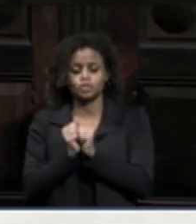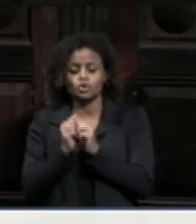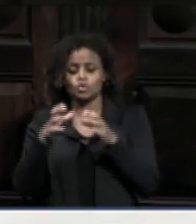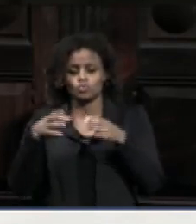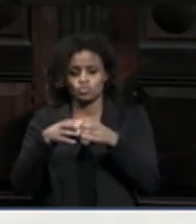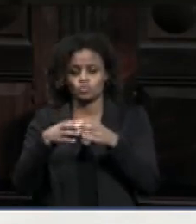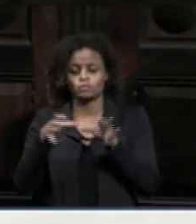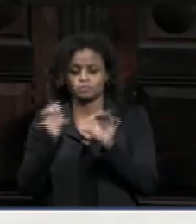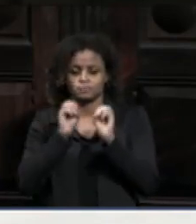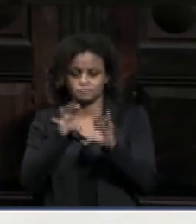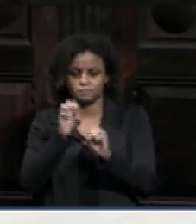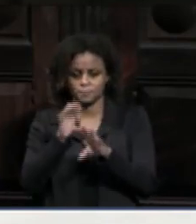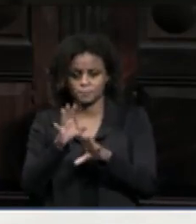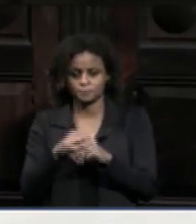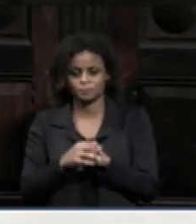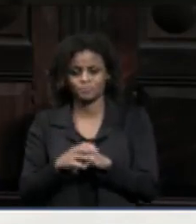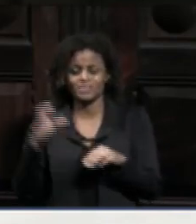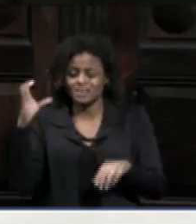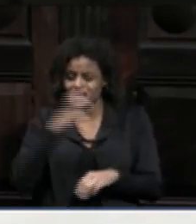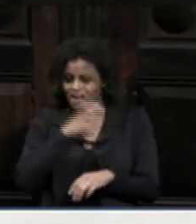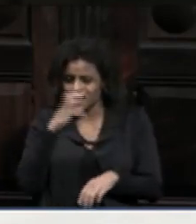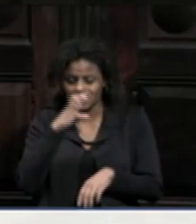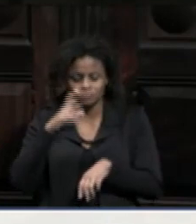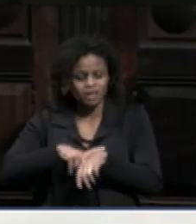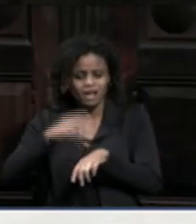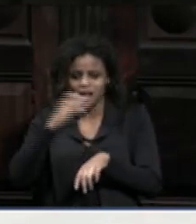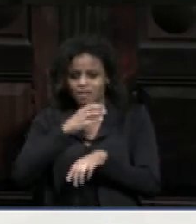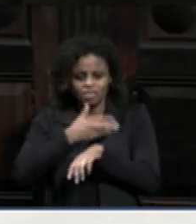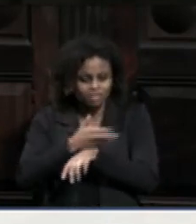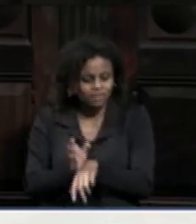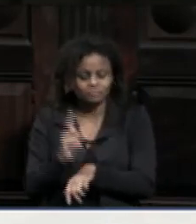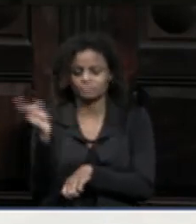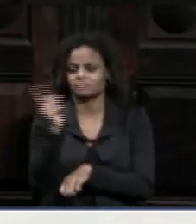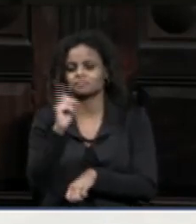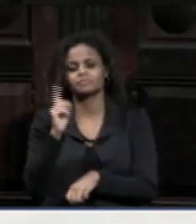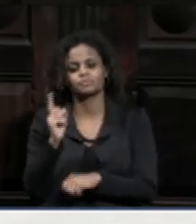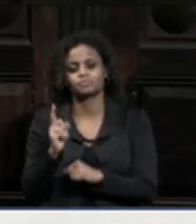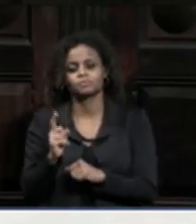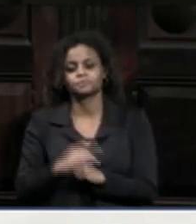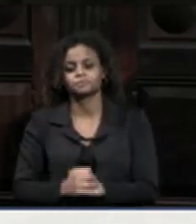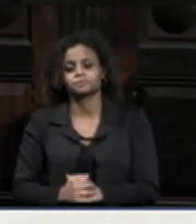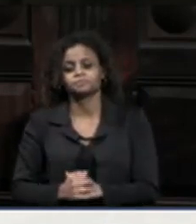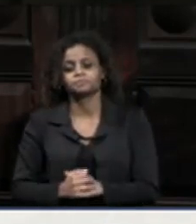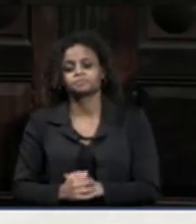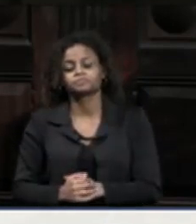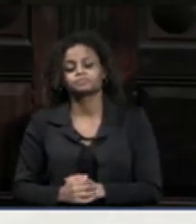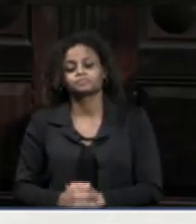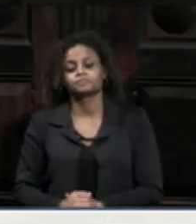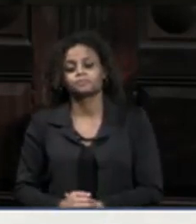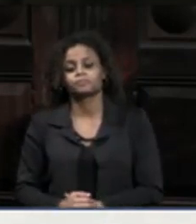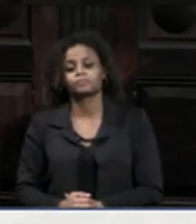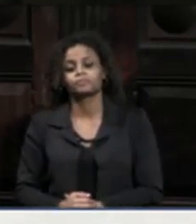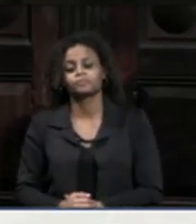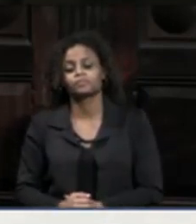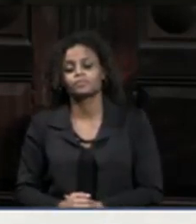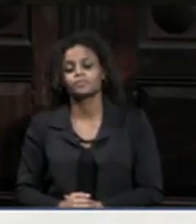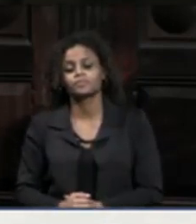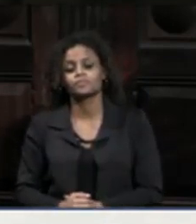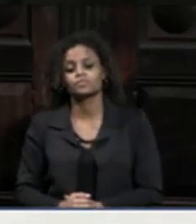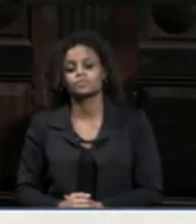Educação, o mais rapidamente possível. De preferência, já está